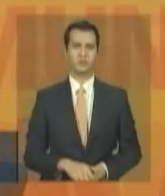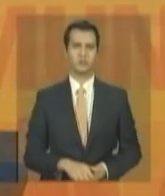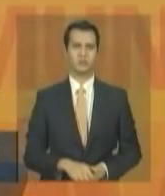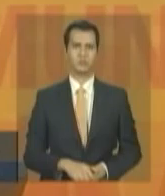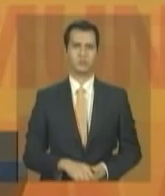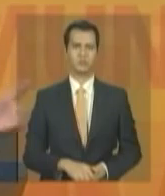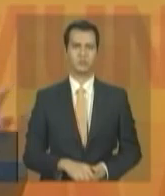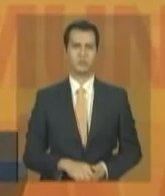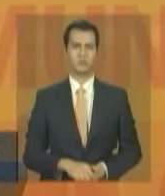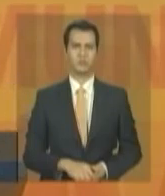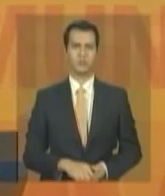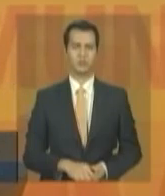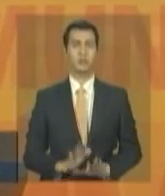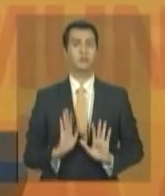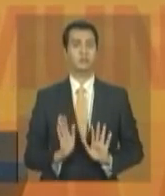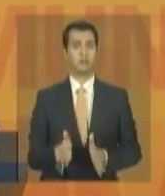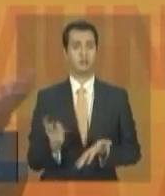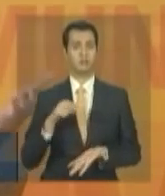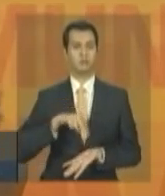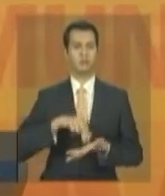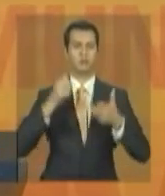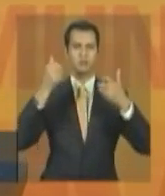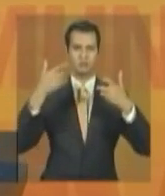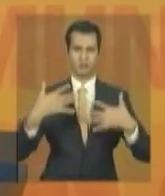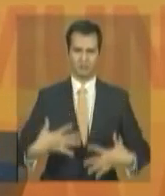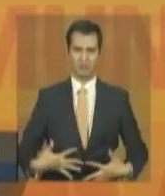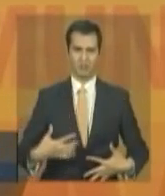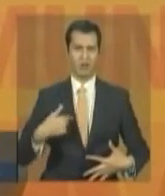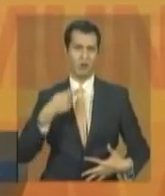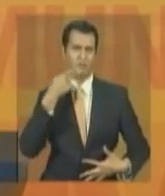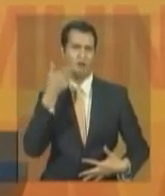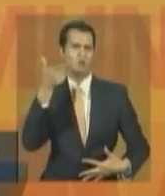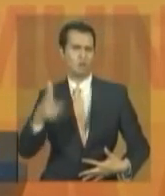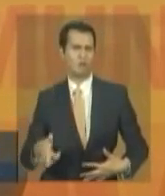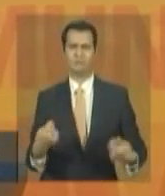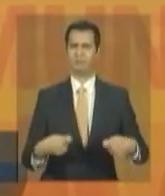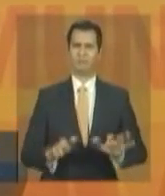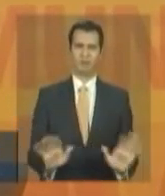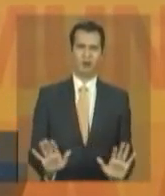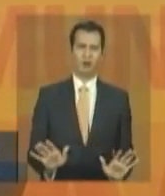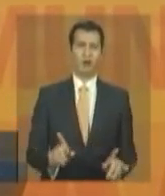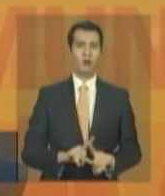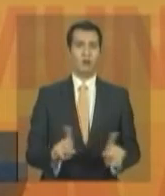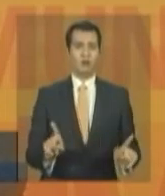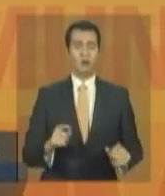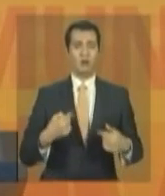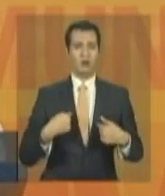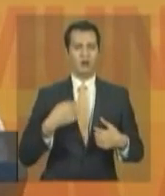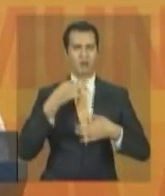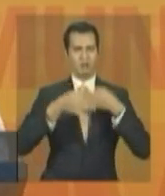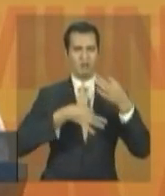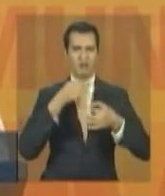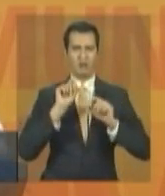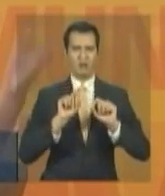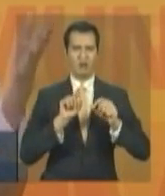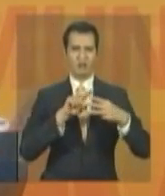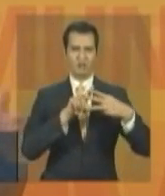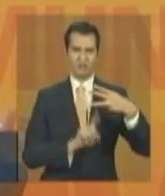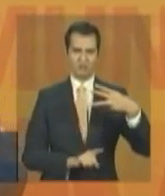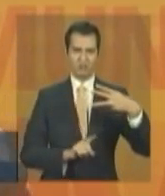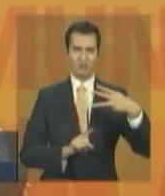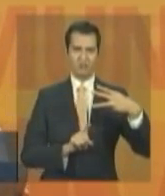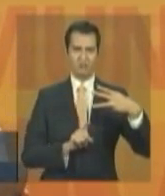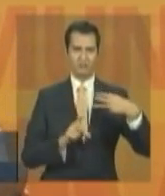Muito foi explicado aqui e eu não vou reiterar, mas eu acredito que esses três verbos que